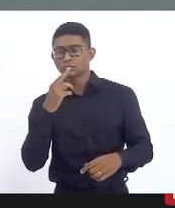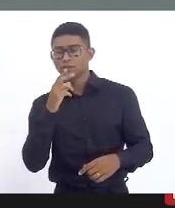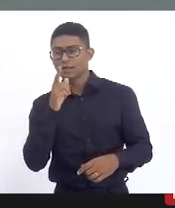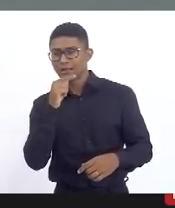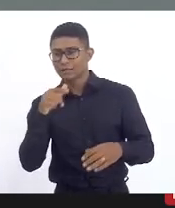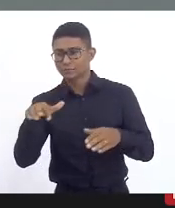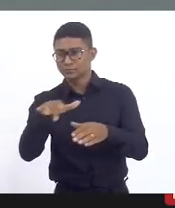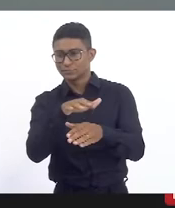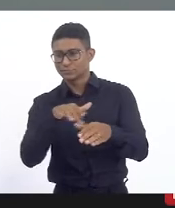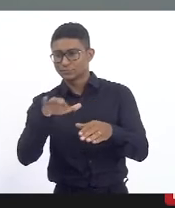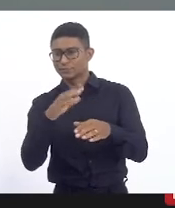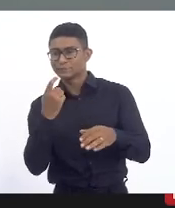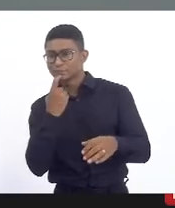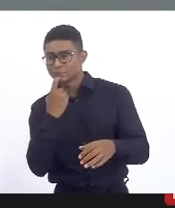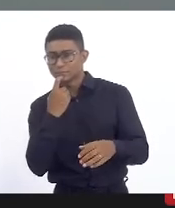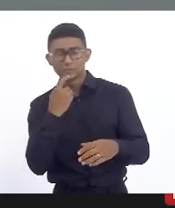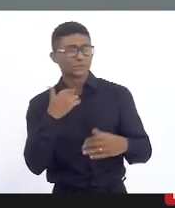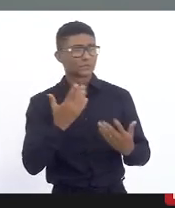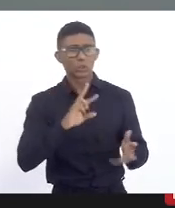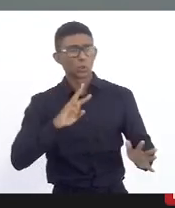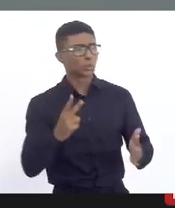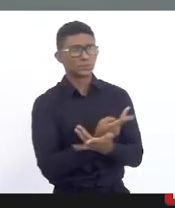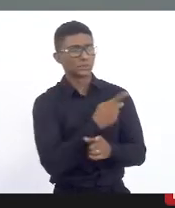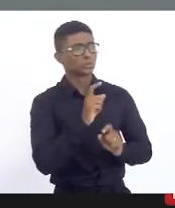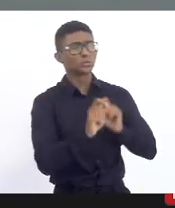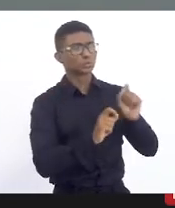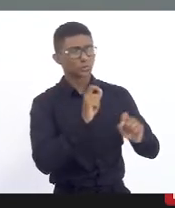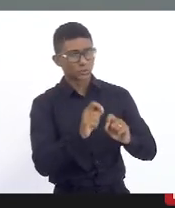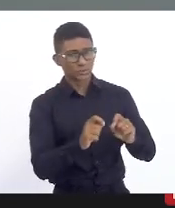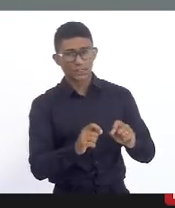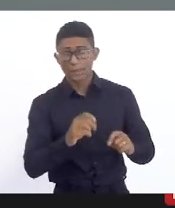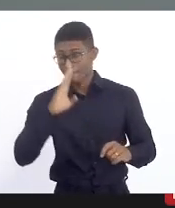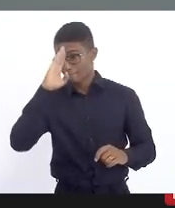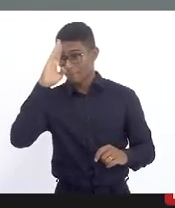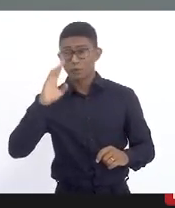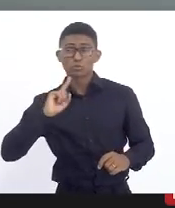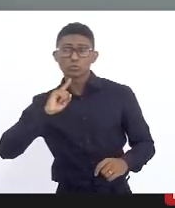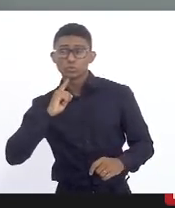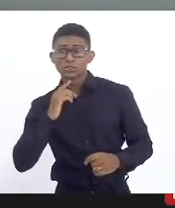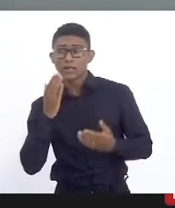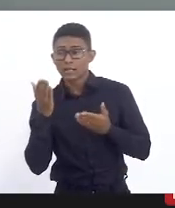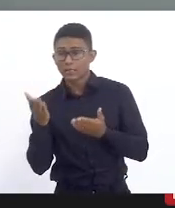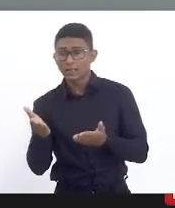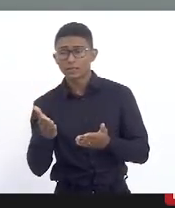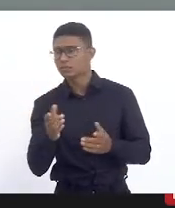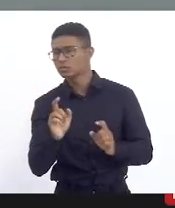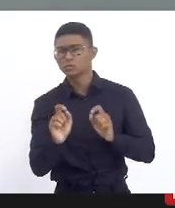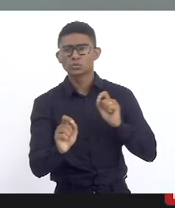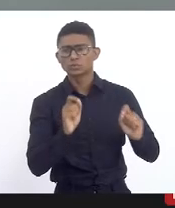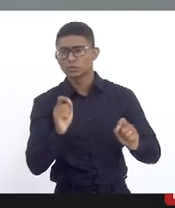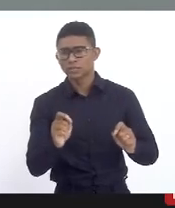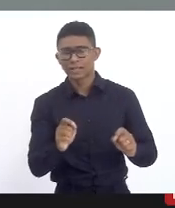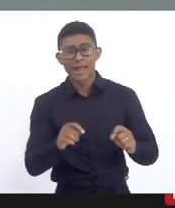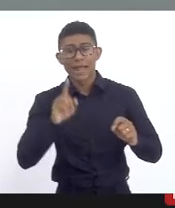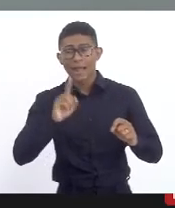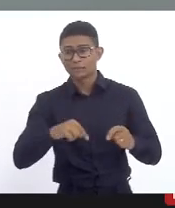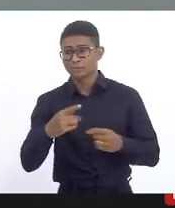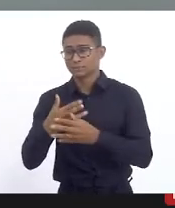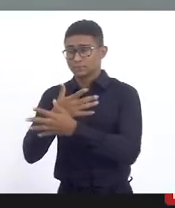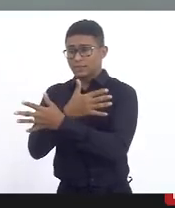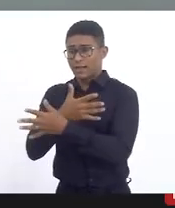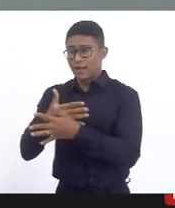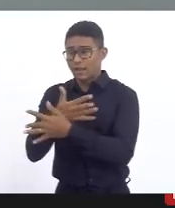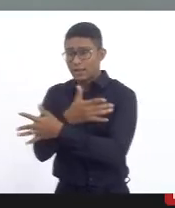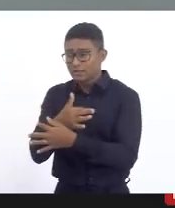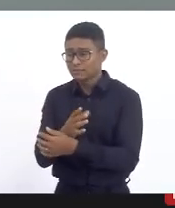que a principal poluição para esses rios não vem desse ponto. A principal poluição desses rios vem da cidade, vem lá